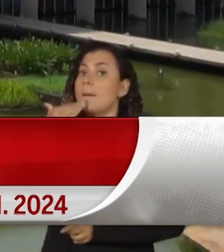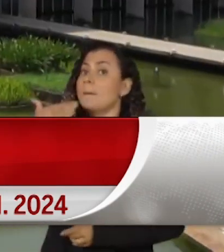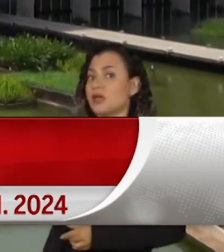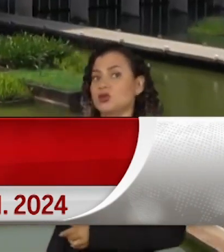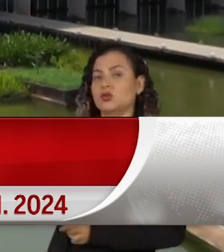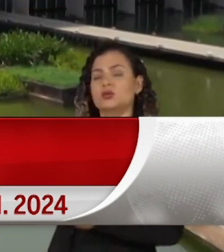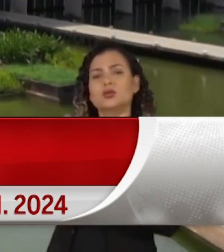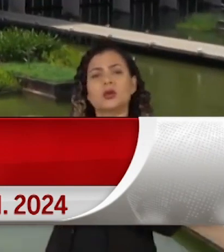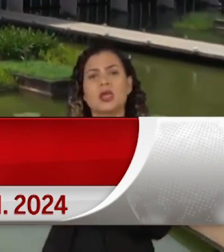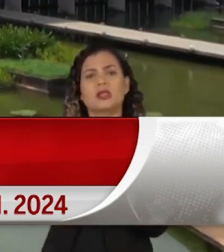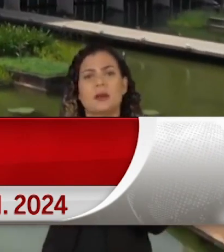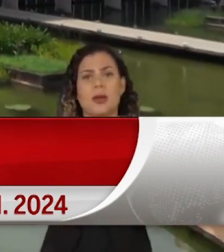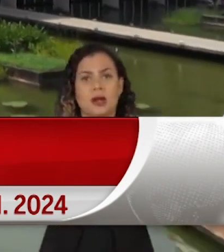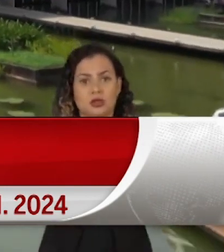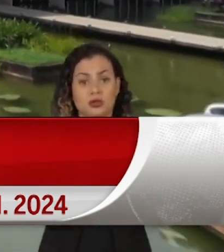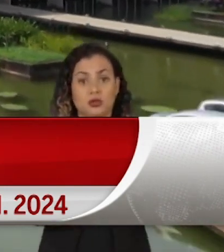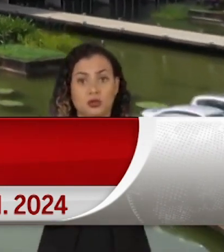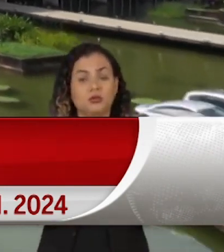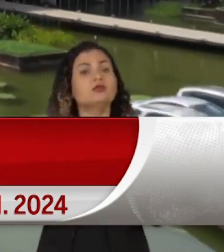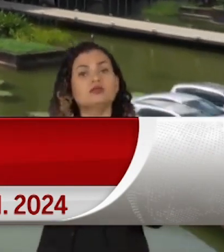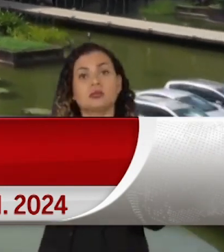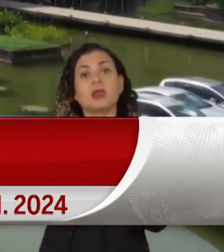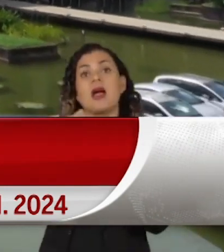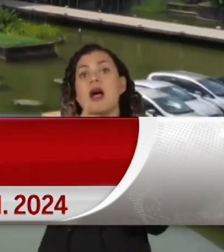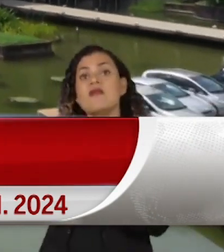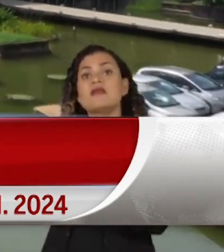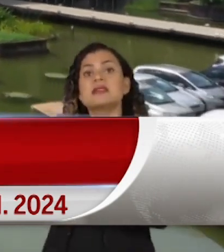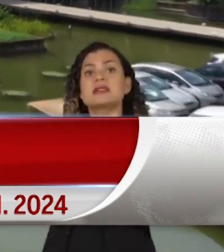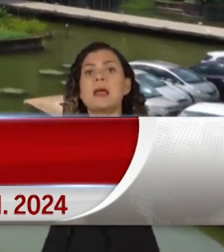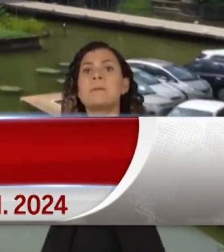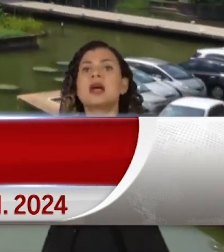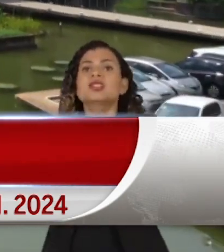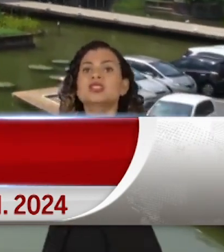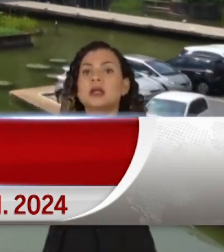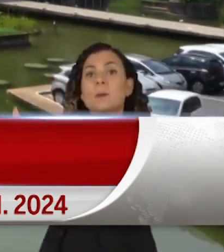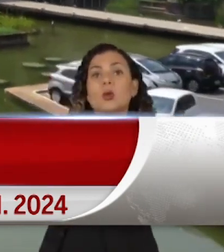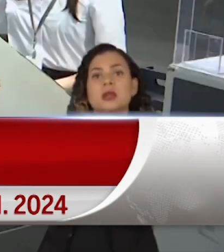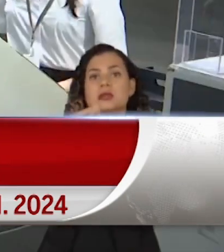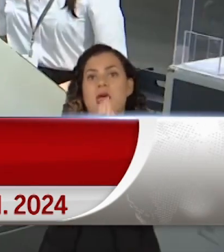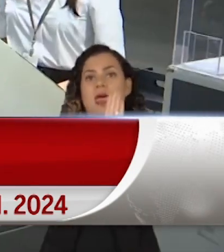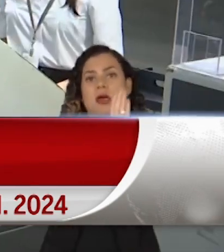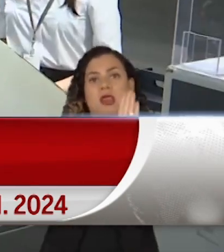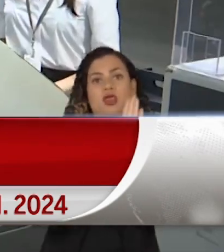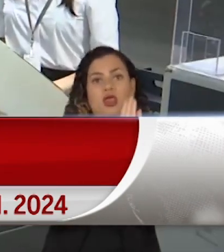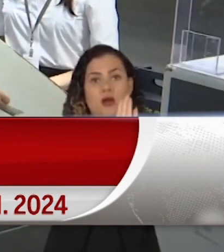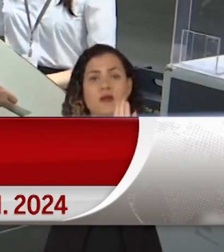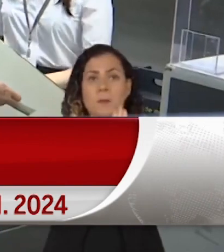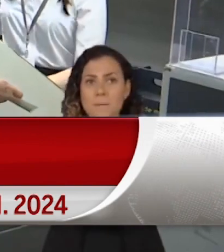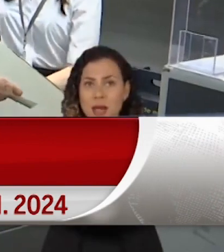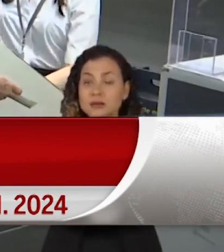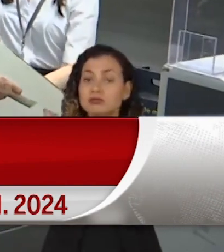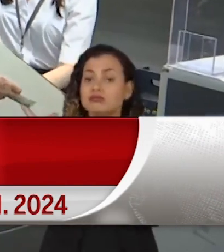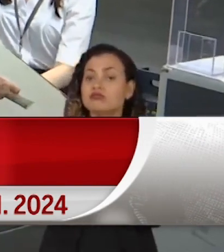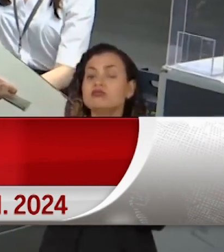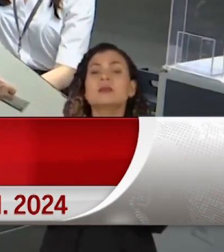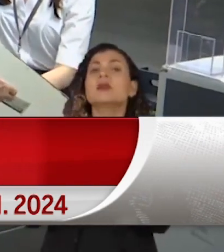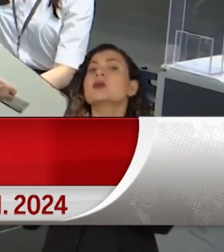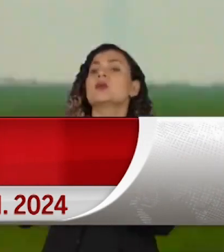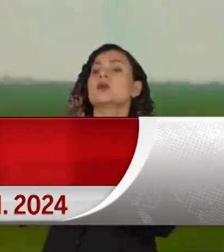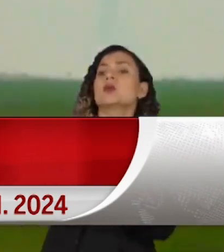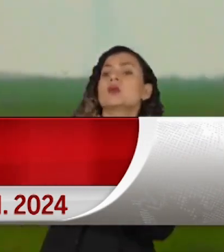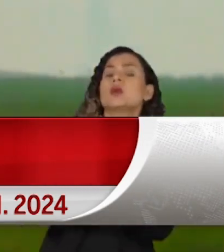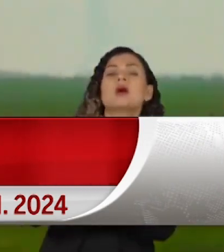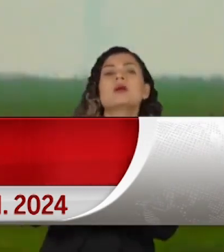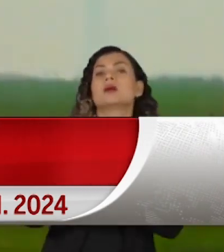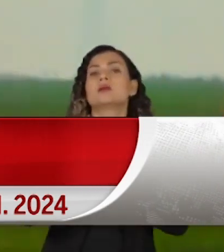da Justiça Flávio Dino e Marlon Vieira dos negócios estrangeiros A decisão foi baseada no princípio da reciprocidade que